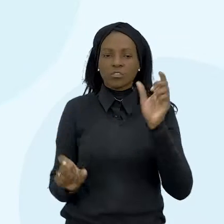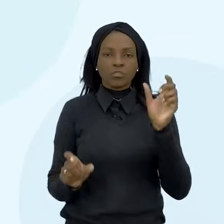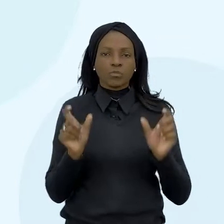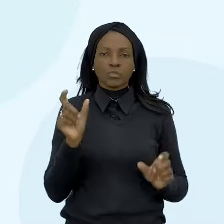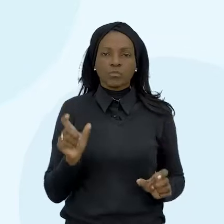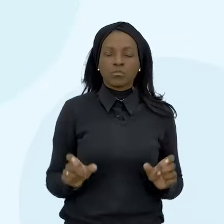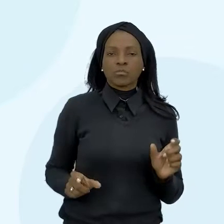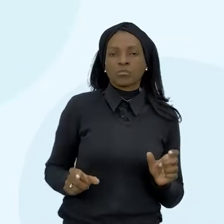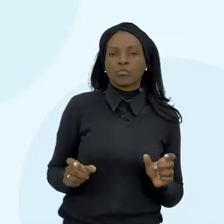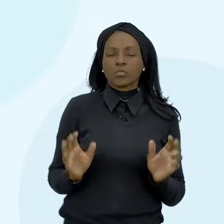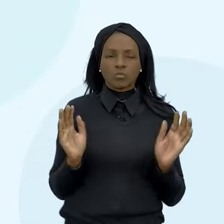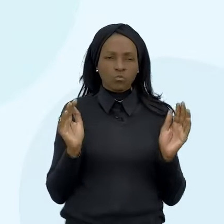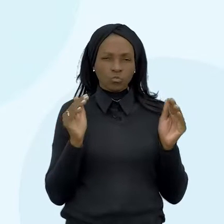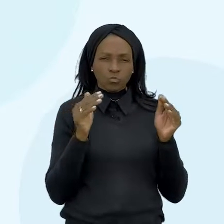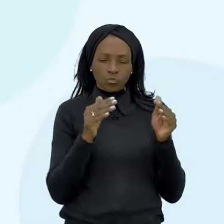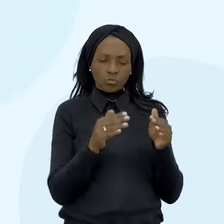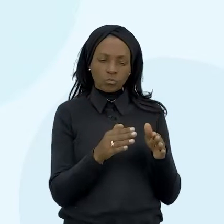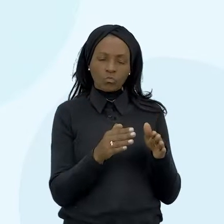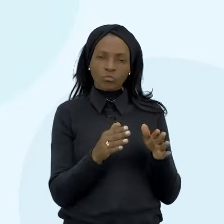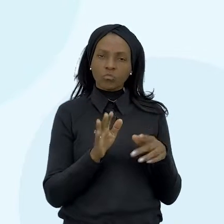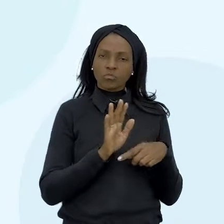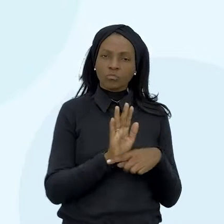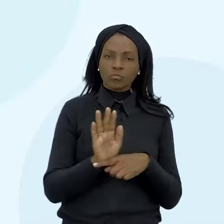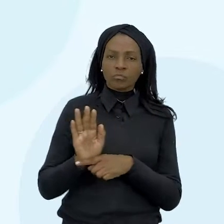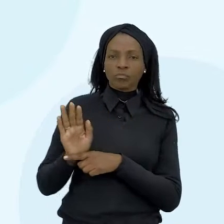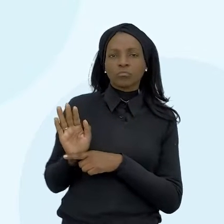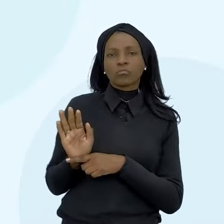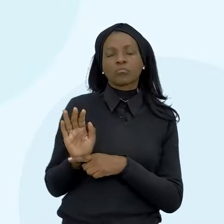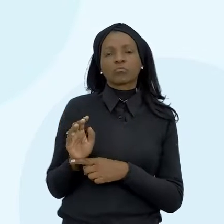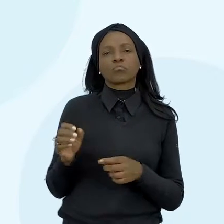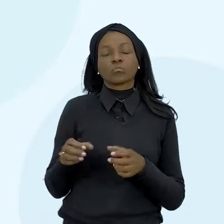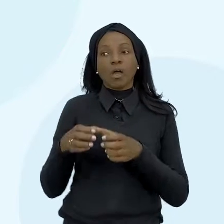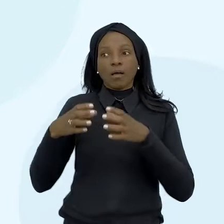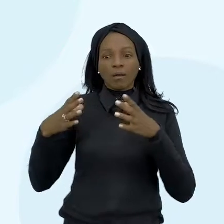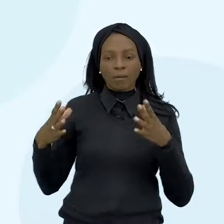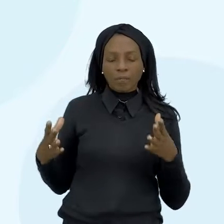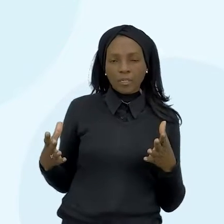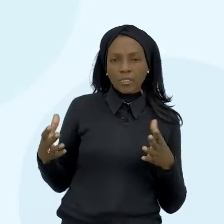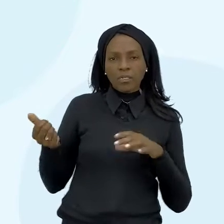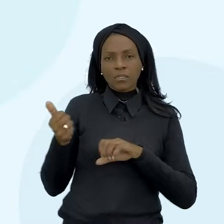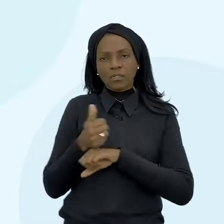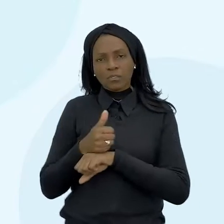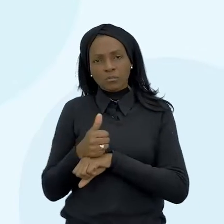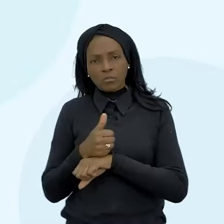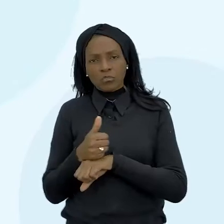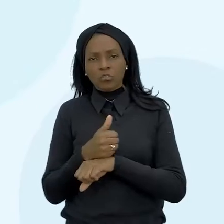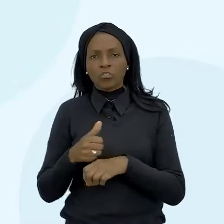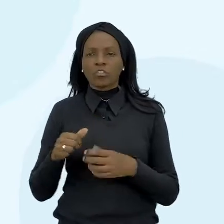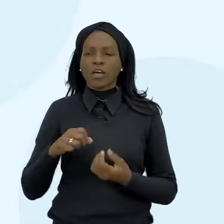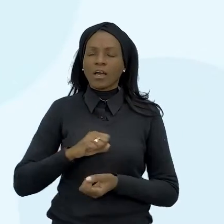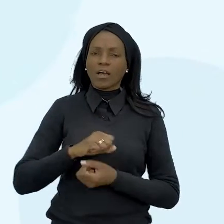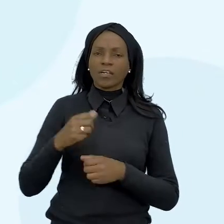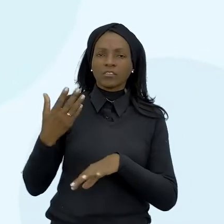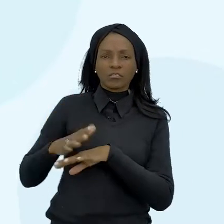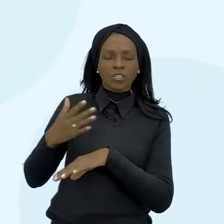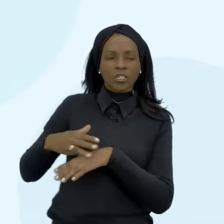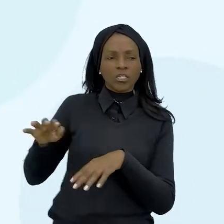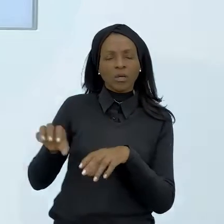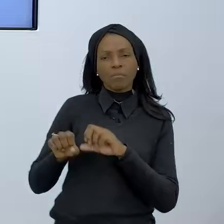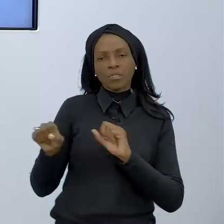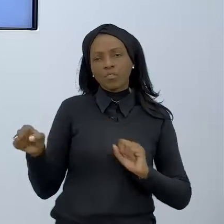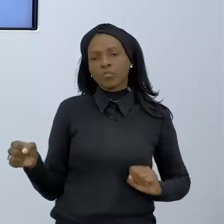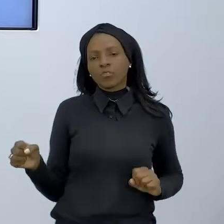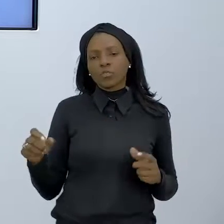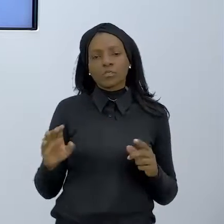numa perspectiva que amplia as noções profissionais, acadêmicas e, acima